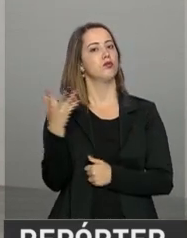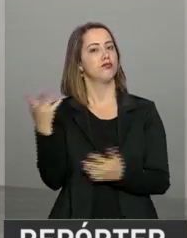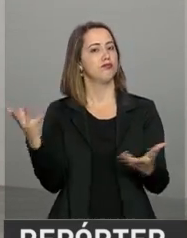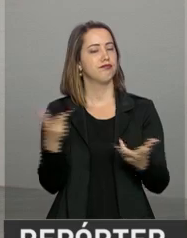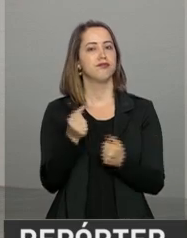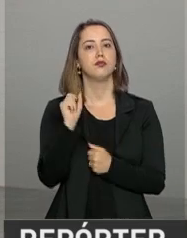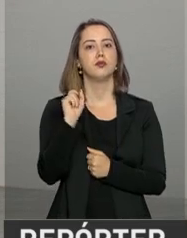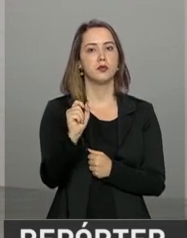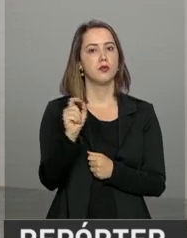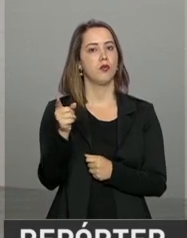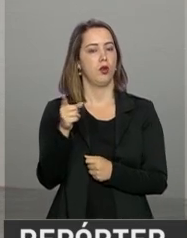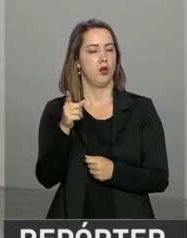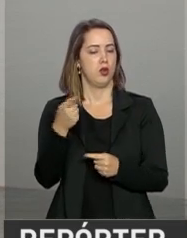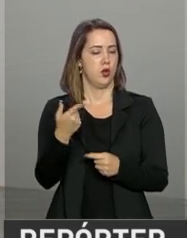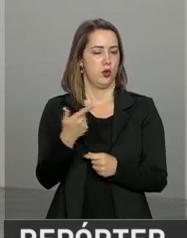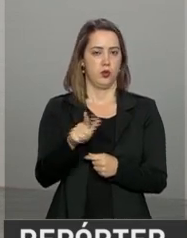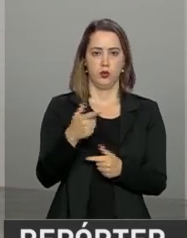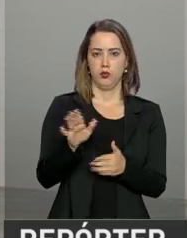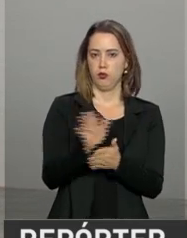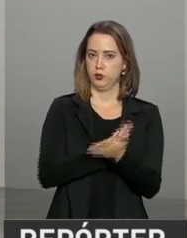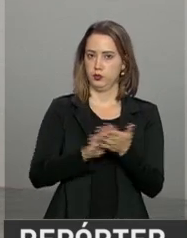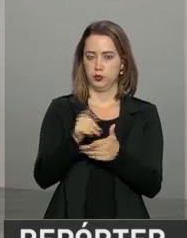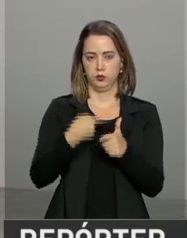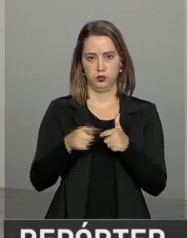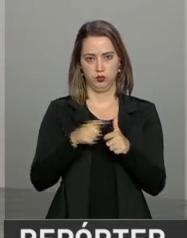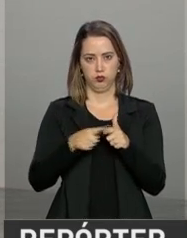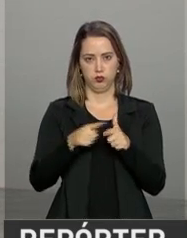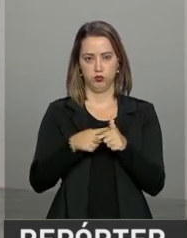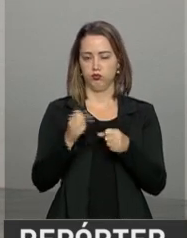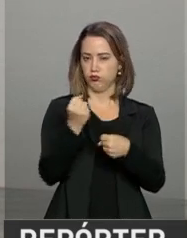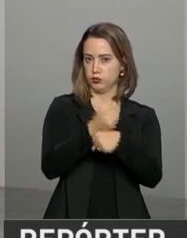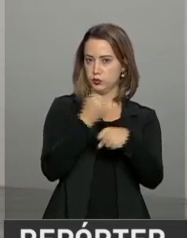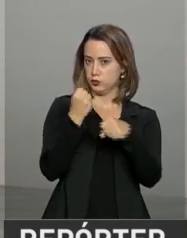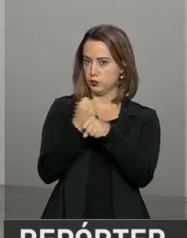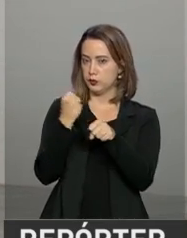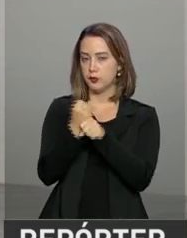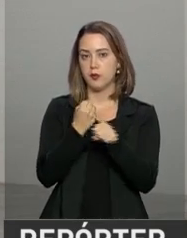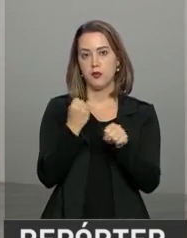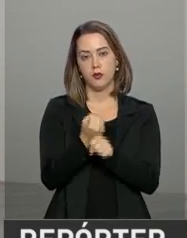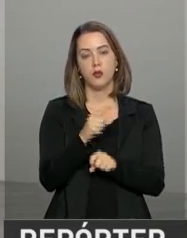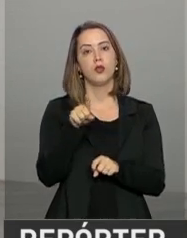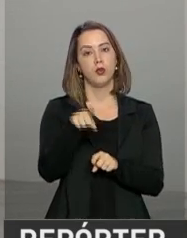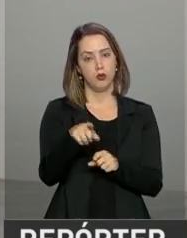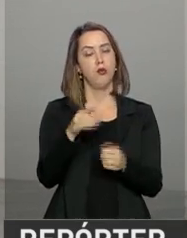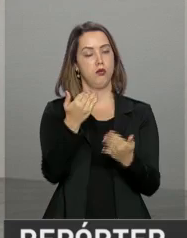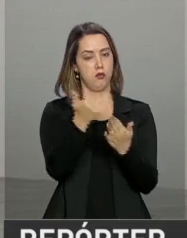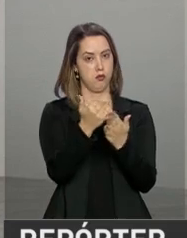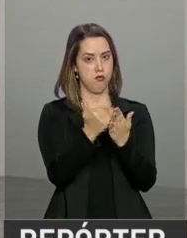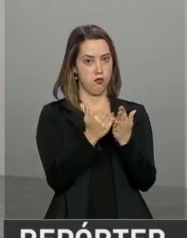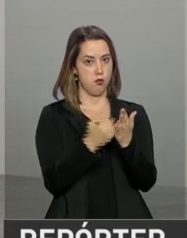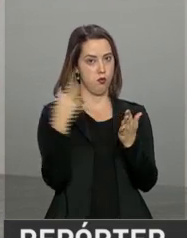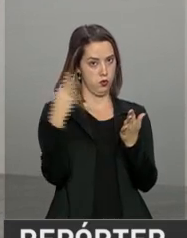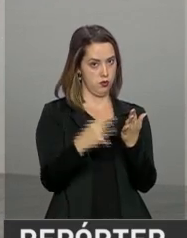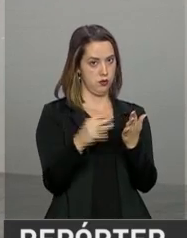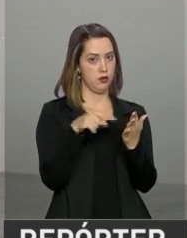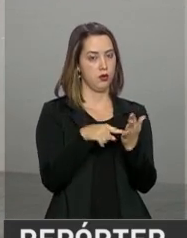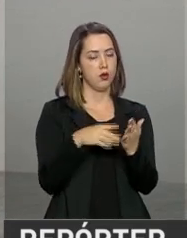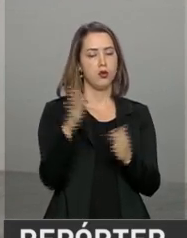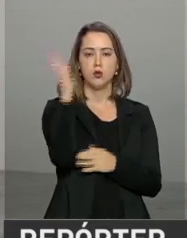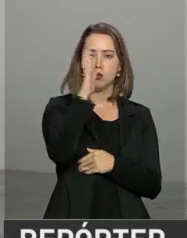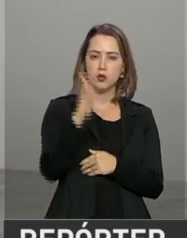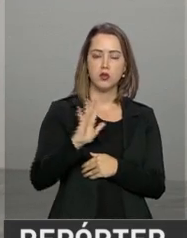não há risco com relação às instalações elas estão dentro do cronograma ainda segundo eles aí o Brasil já tem de certa